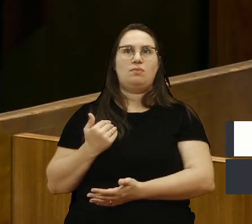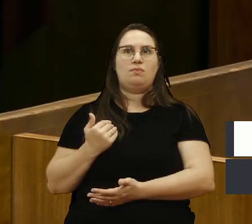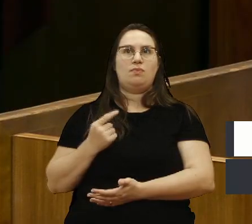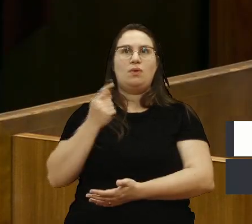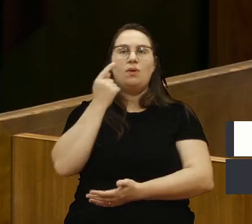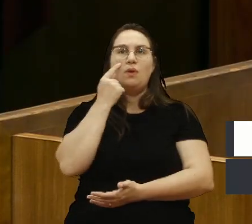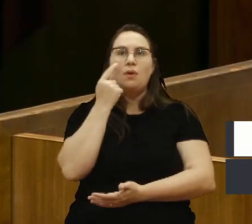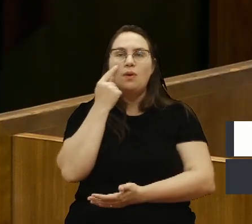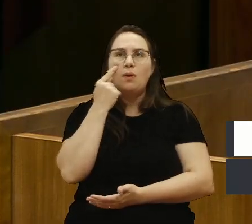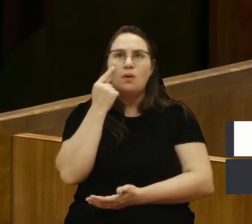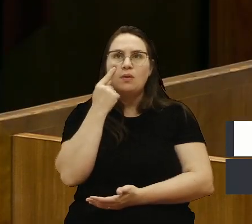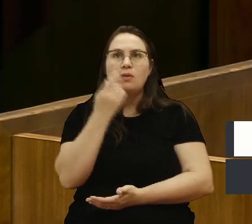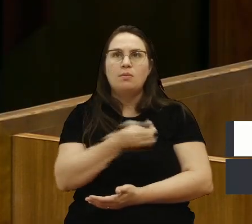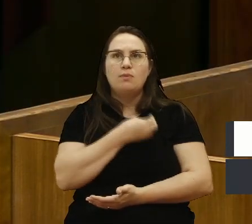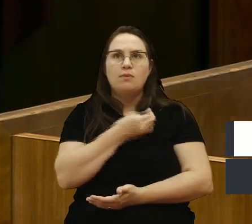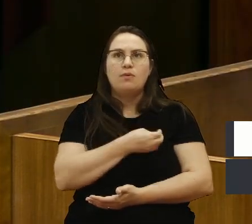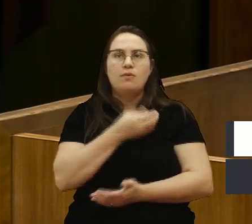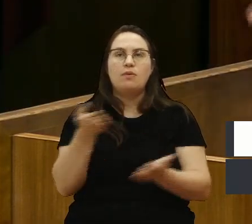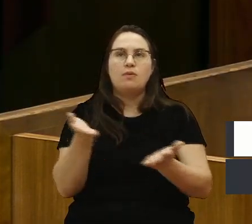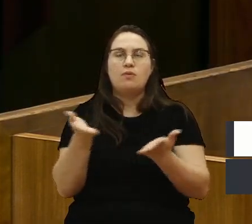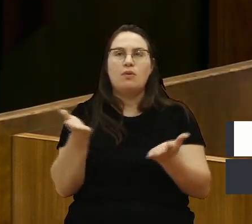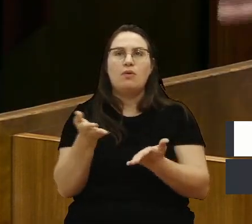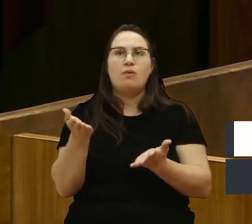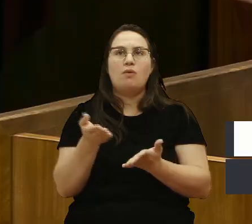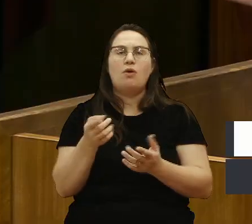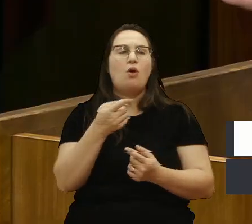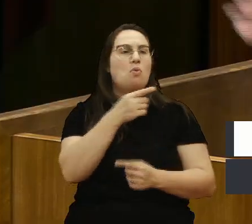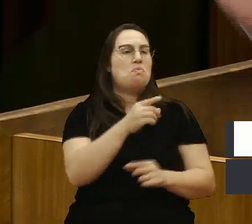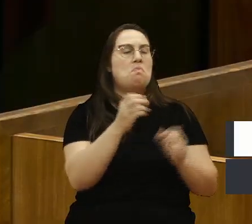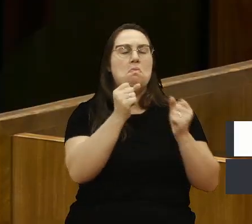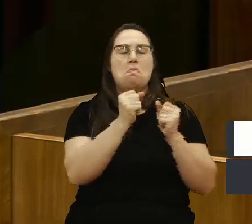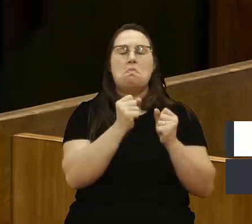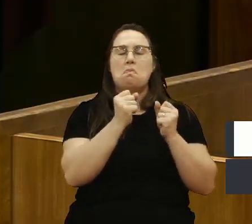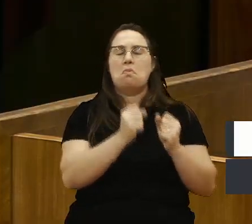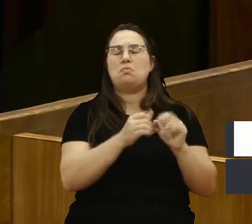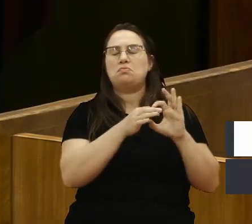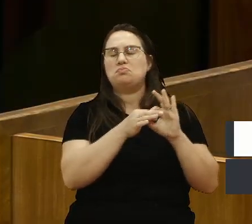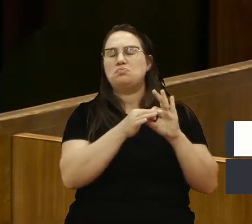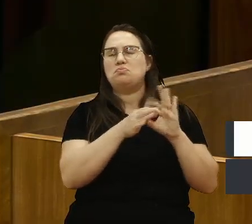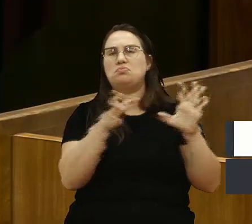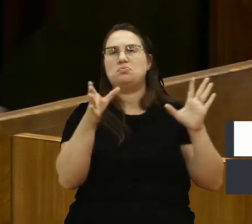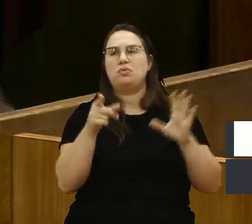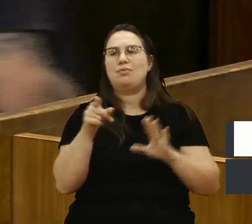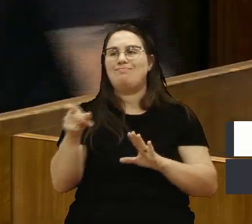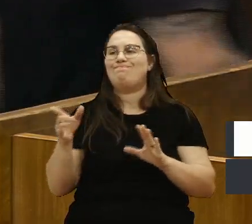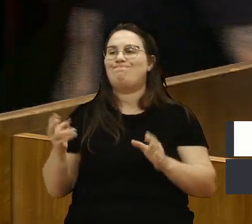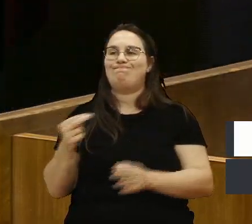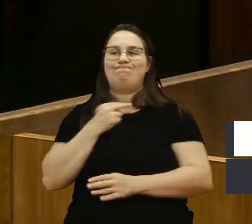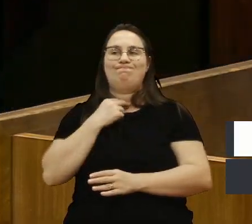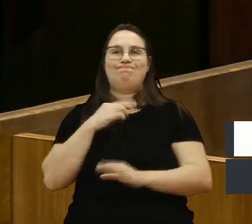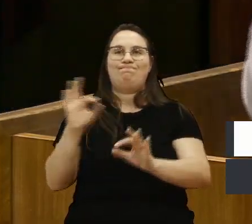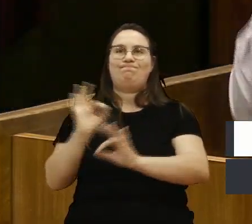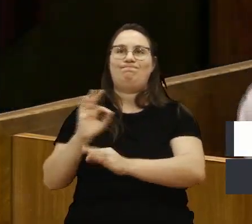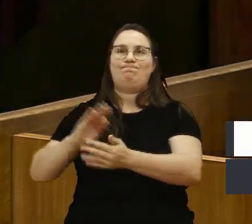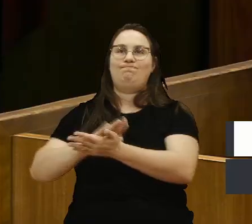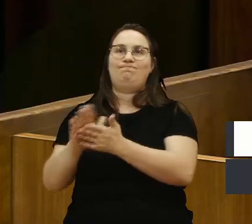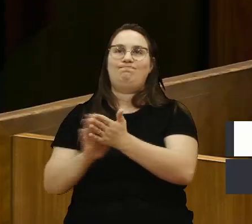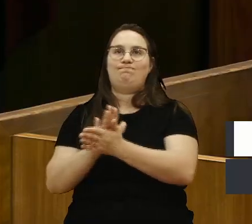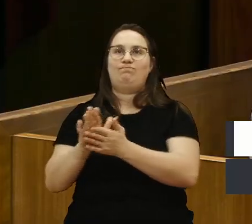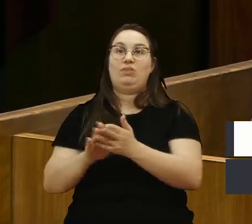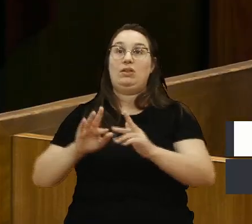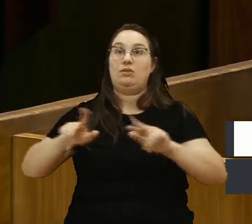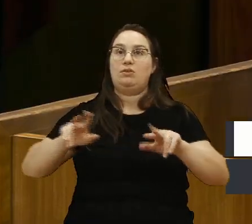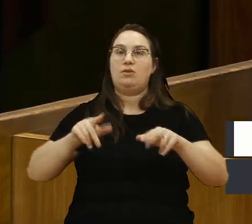Olha o que nós estamos passando, gente. Um pode tudo, o outro não pode nada. E vou entrar num setor